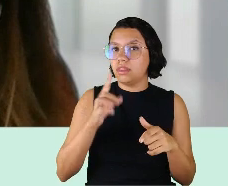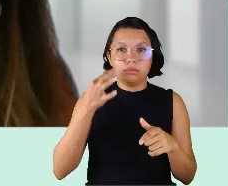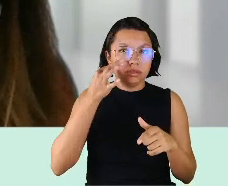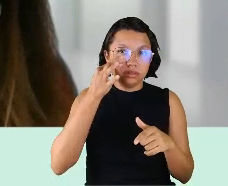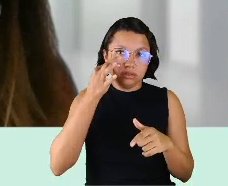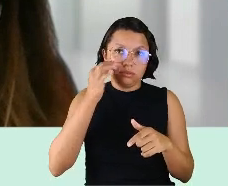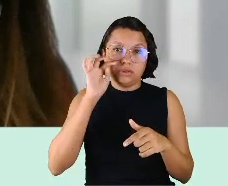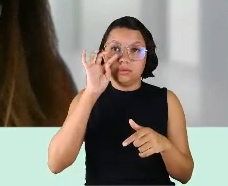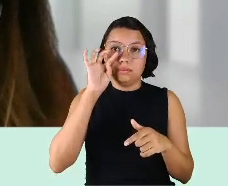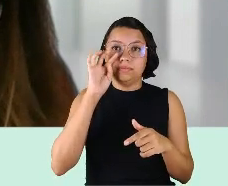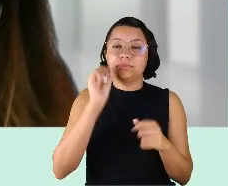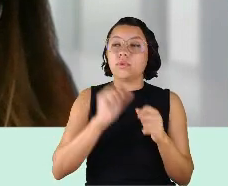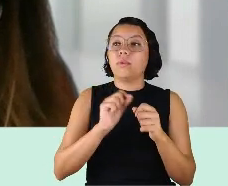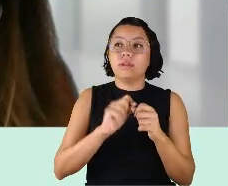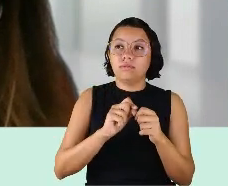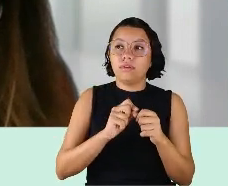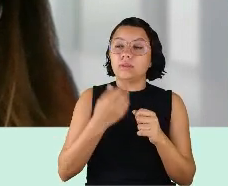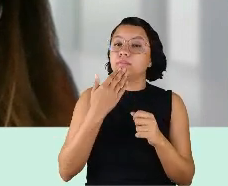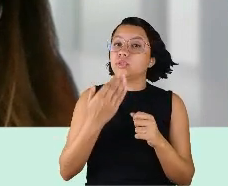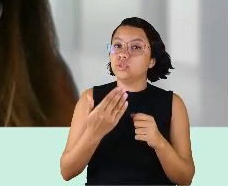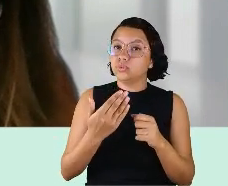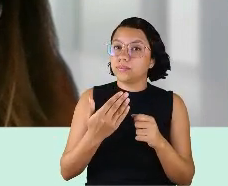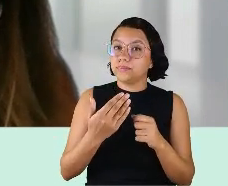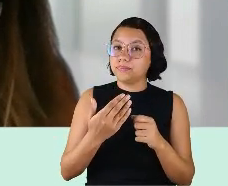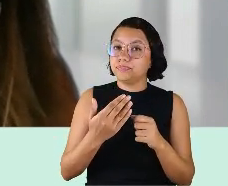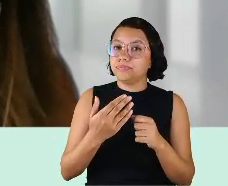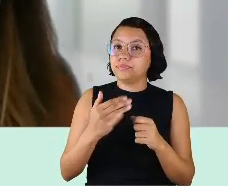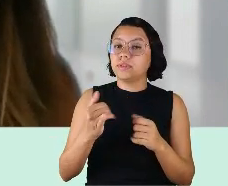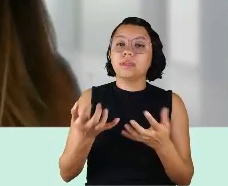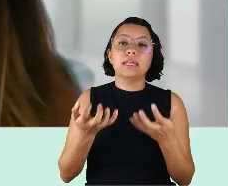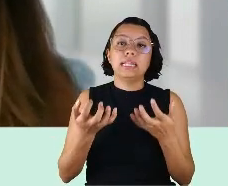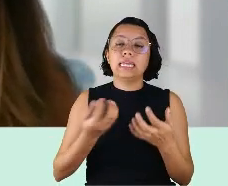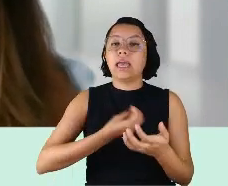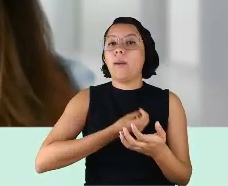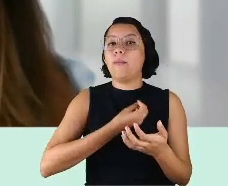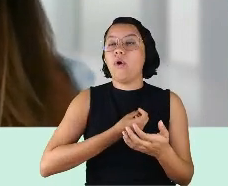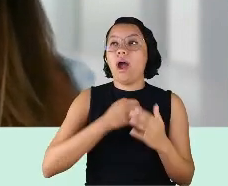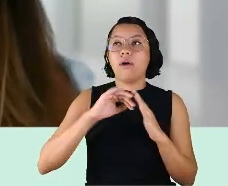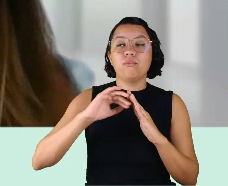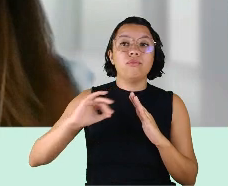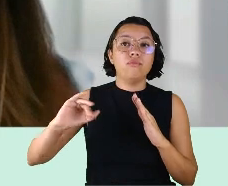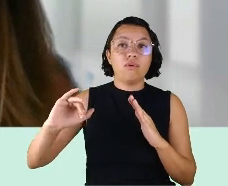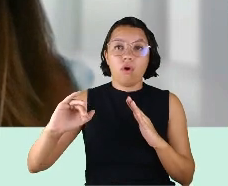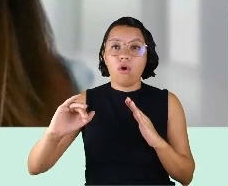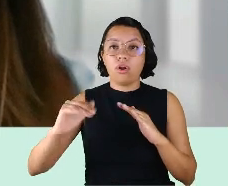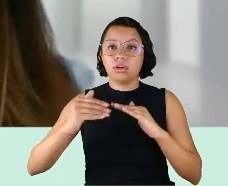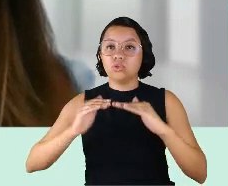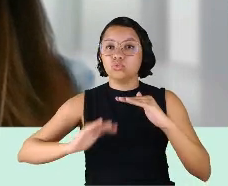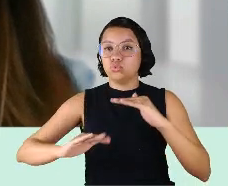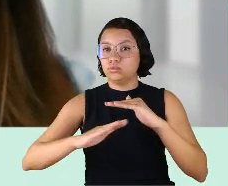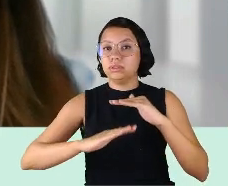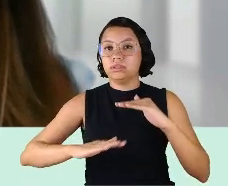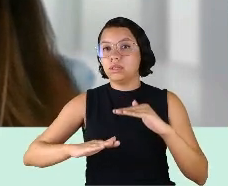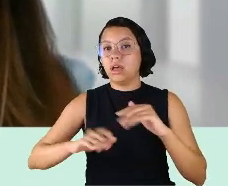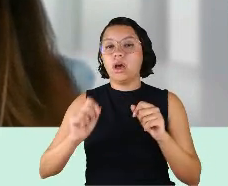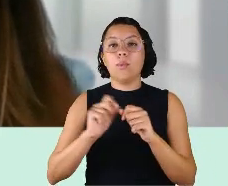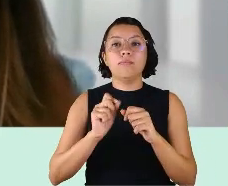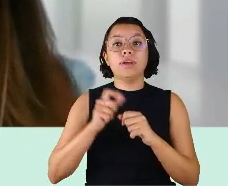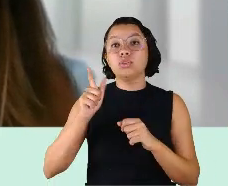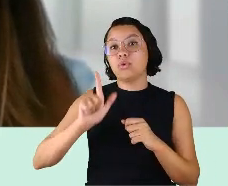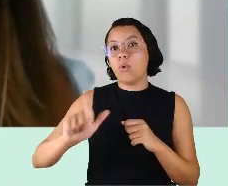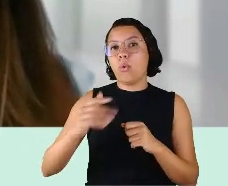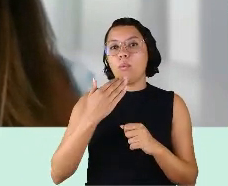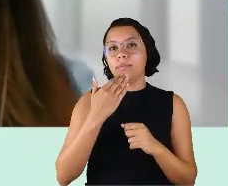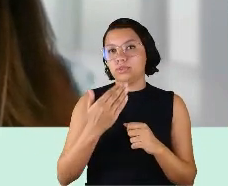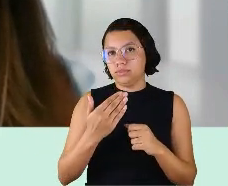não presencialmente, ele faz o pedido. Se ele quer residir fora da subseção, ele